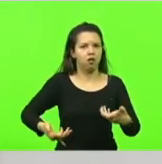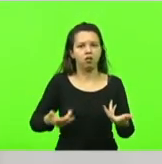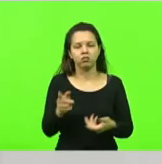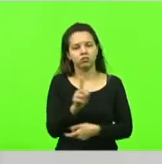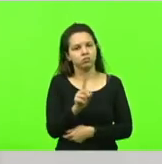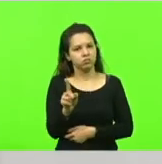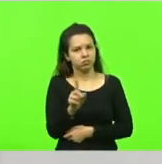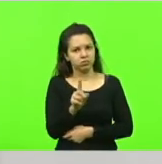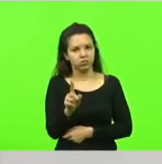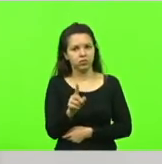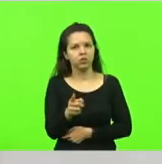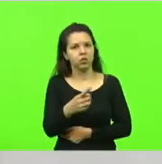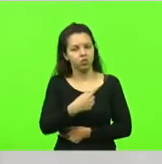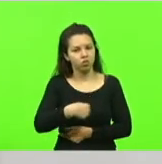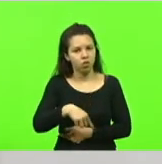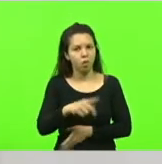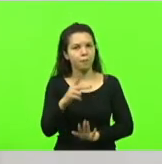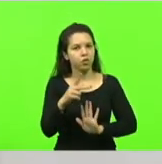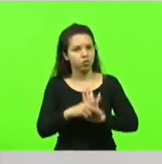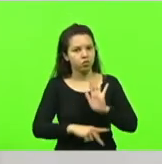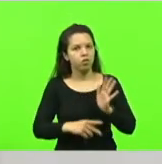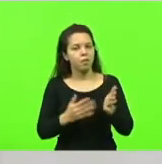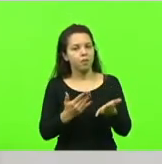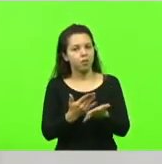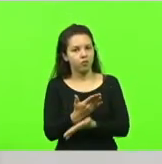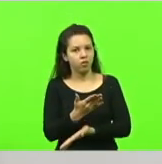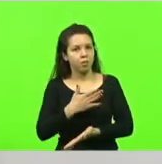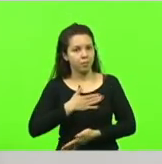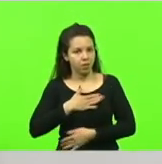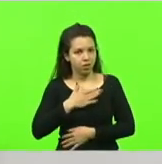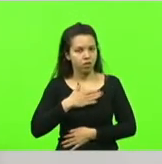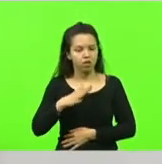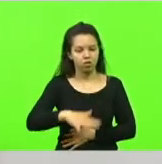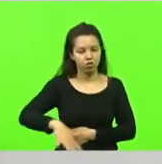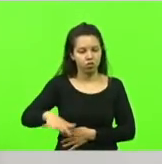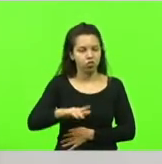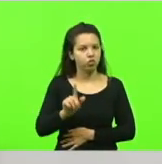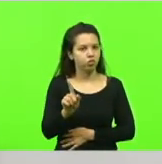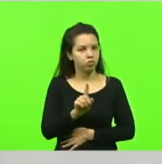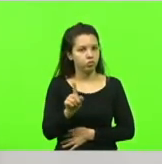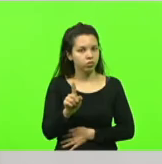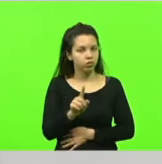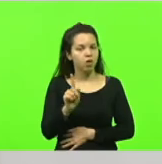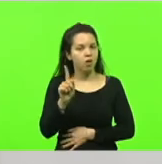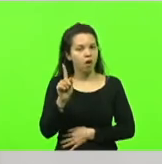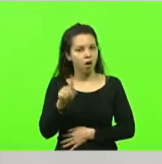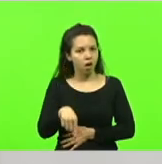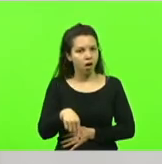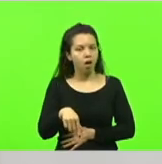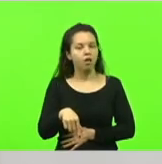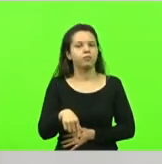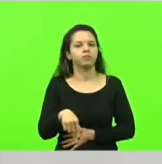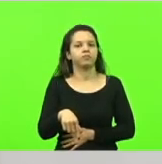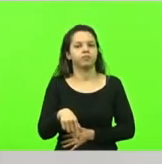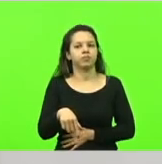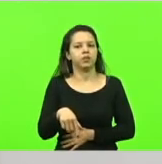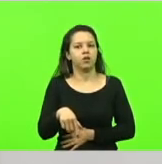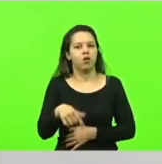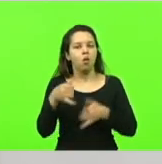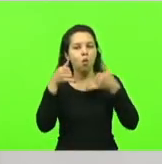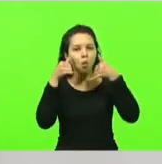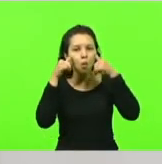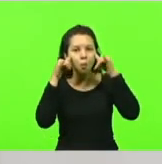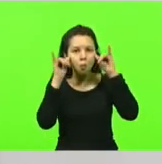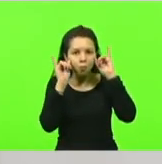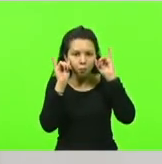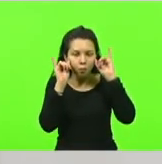Tem um projeto que nós aprovamos aqui, que não é da minha região, mas é sobre a farra do boi, que já é crime. Nós multamos agora os farristas.